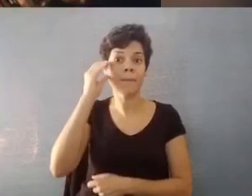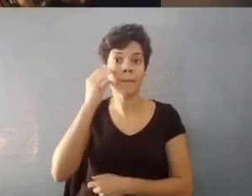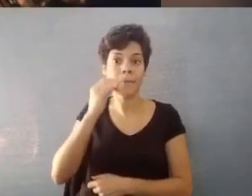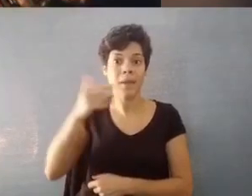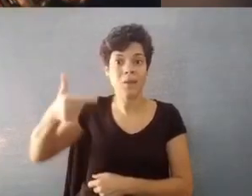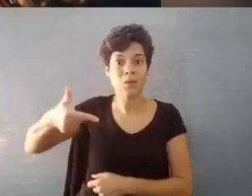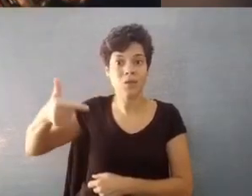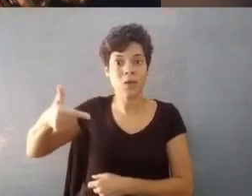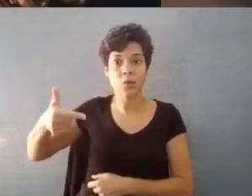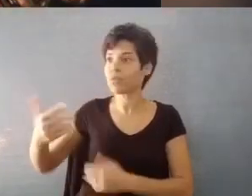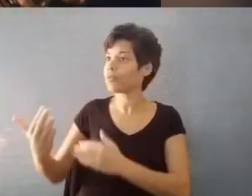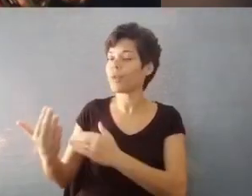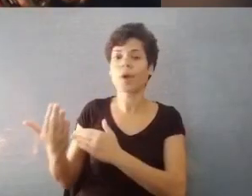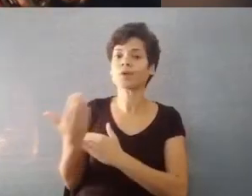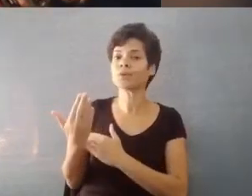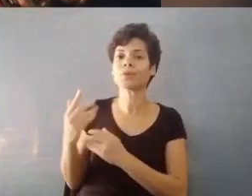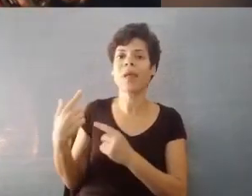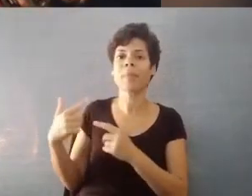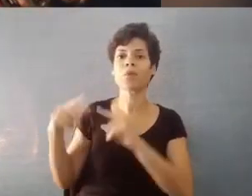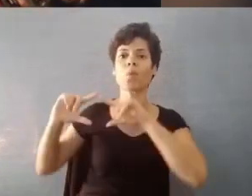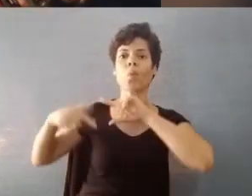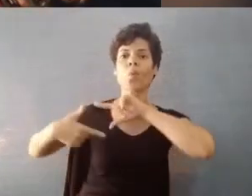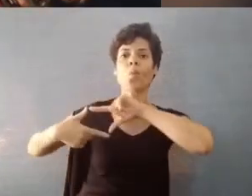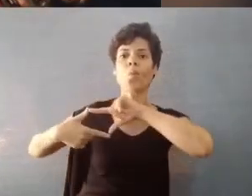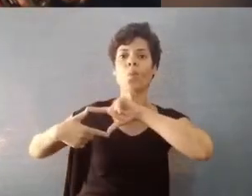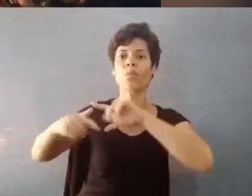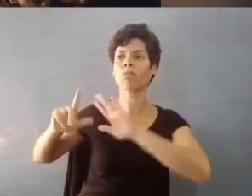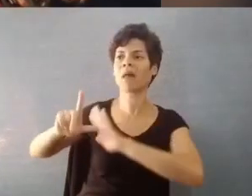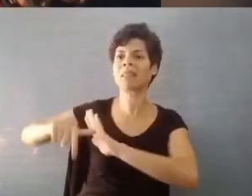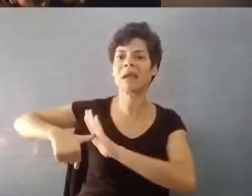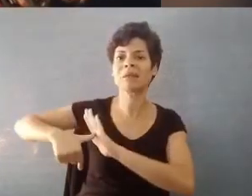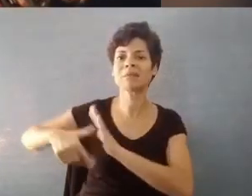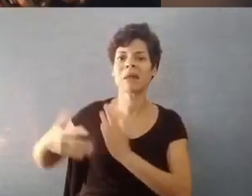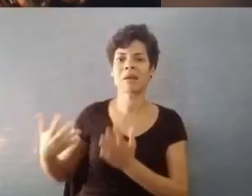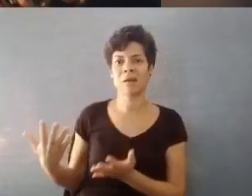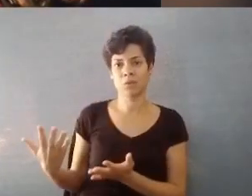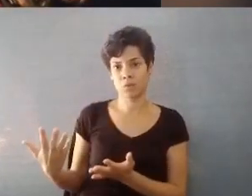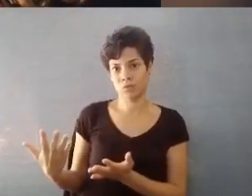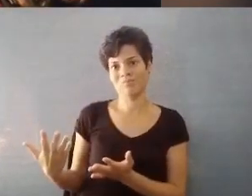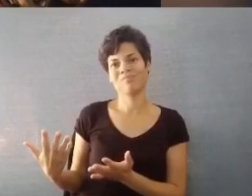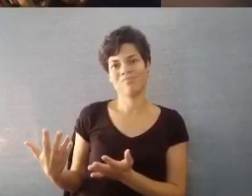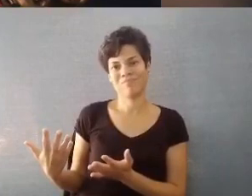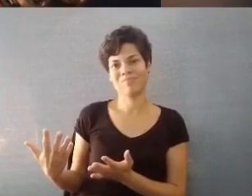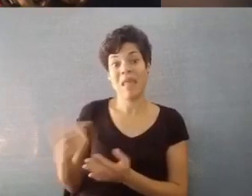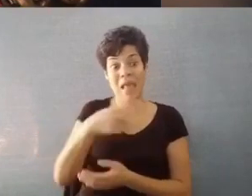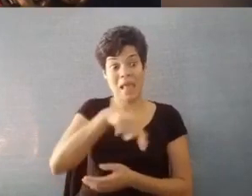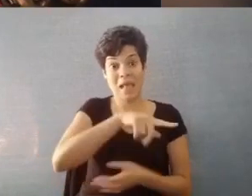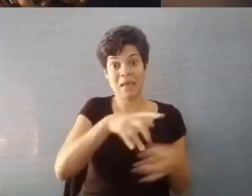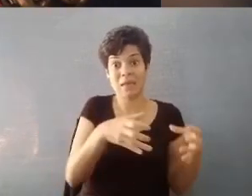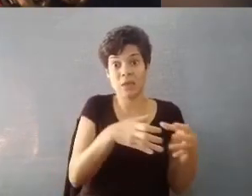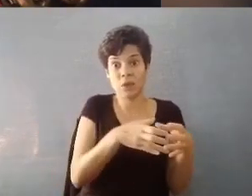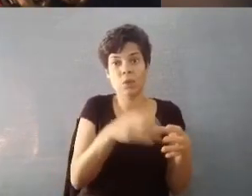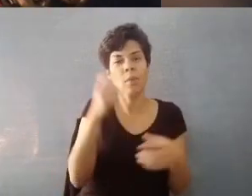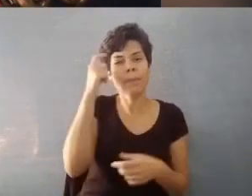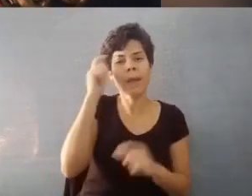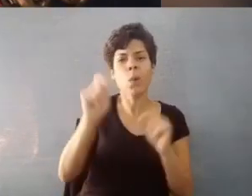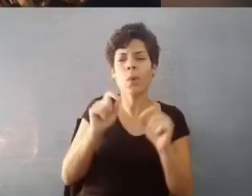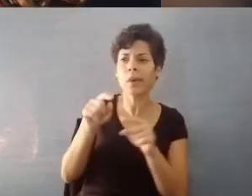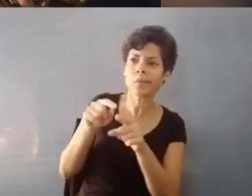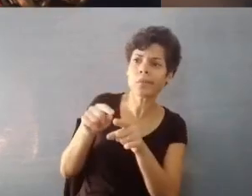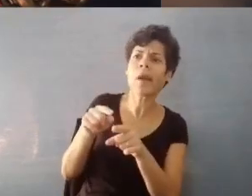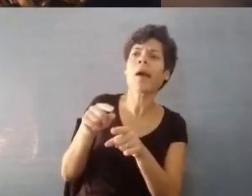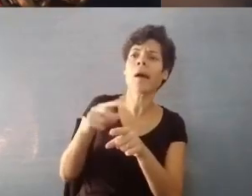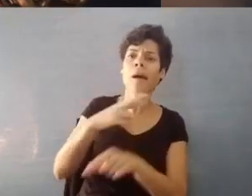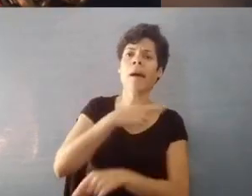II conservador e atrasado. Para eles, a